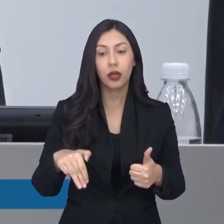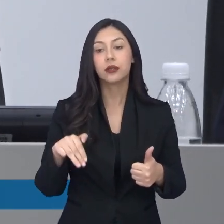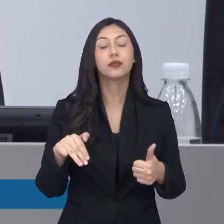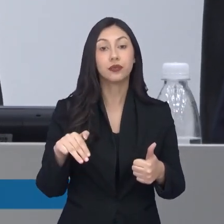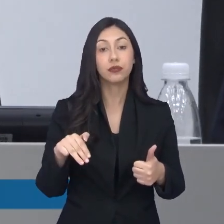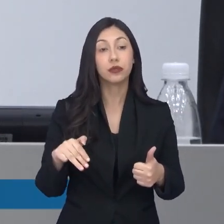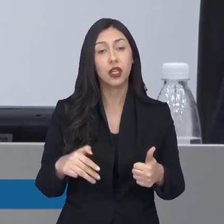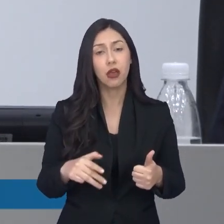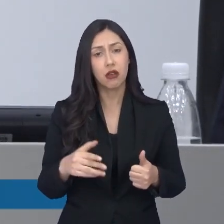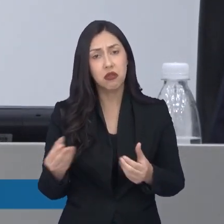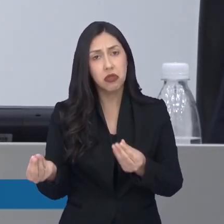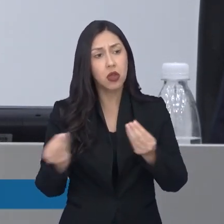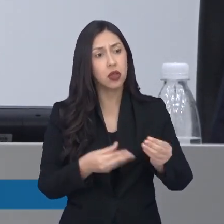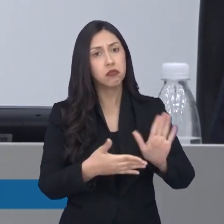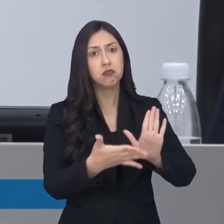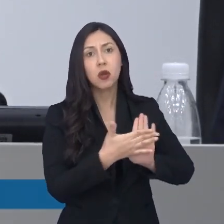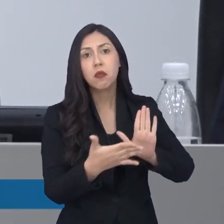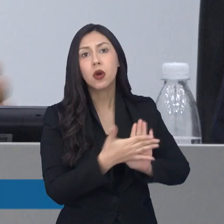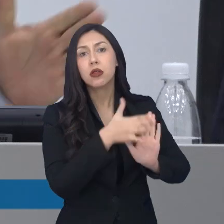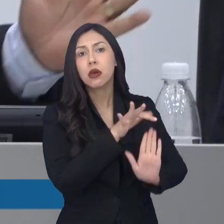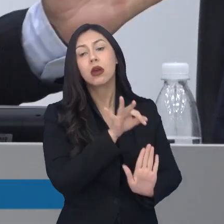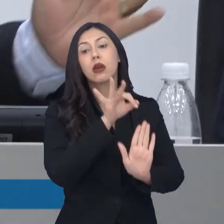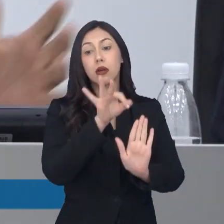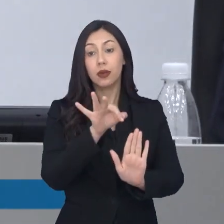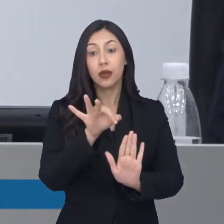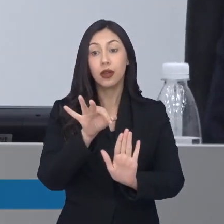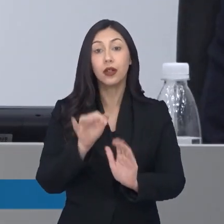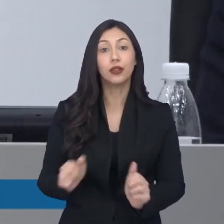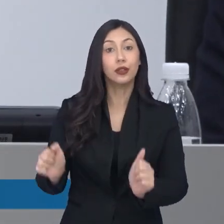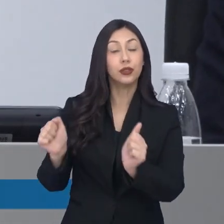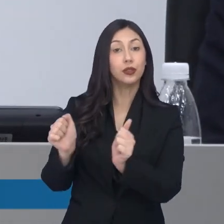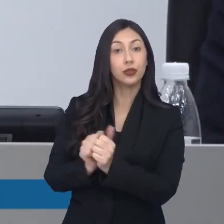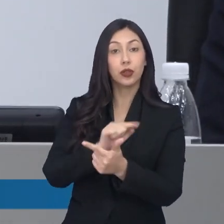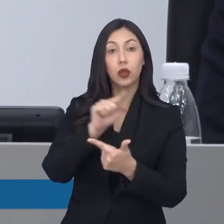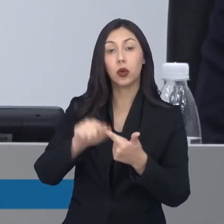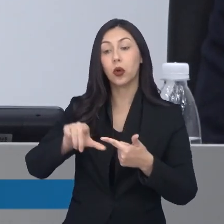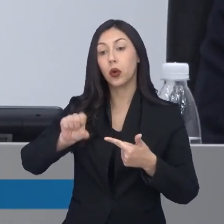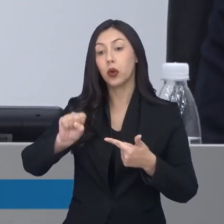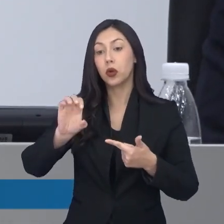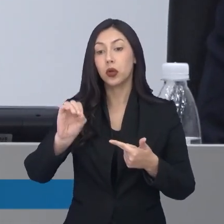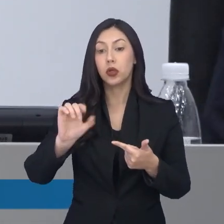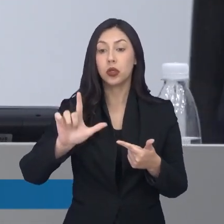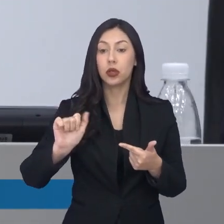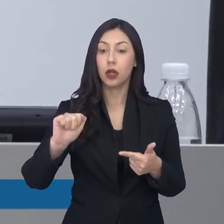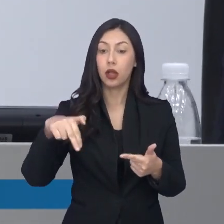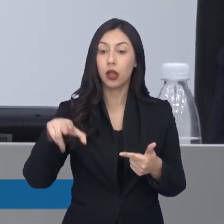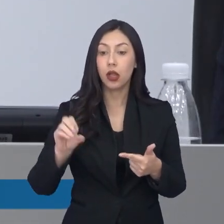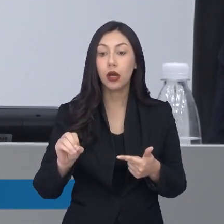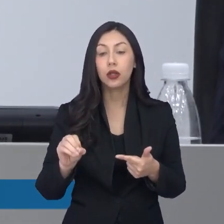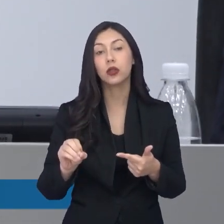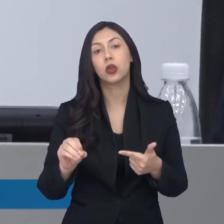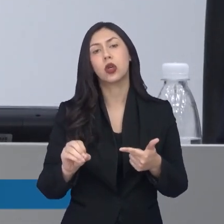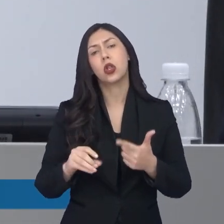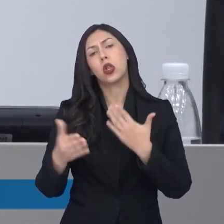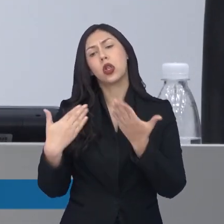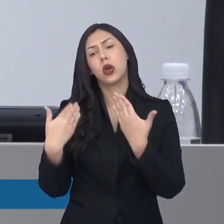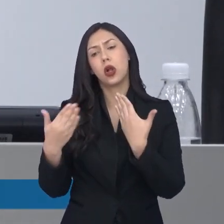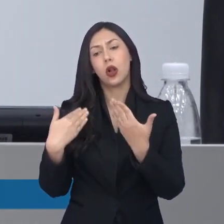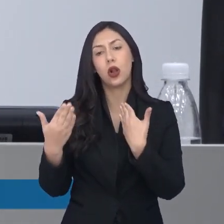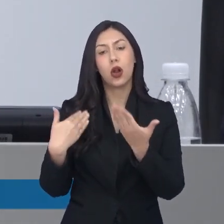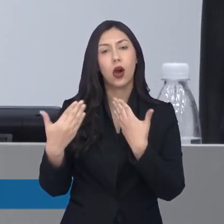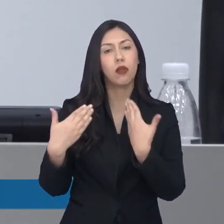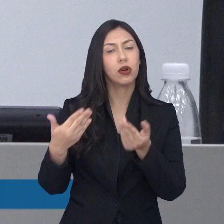uma proposta, um encaminhamento, juntamente com o professor Solano. Estivemos aqui conversando por longas